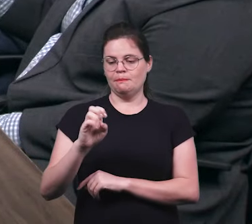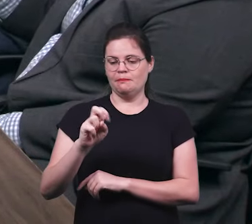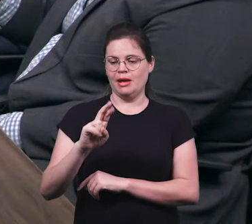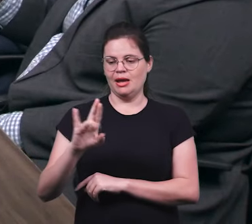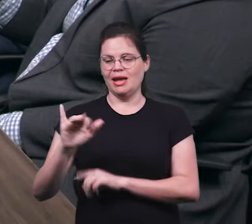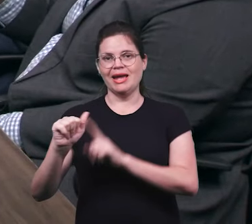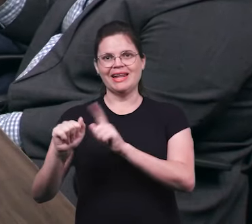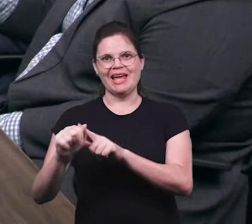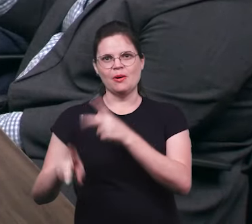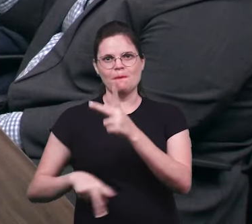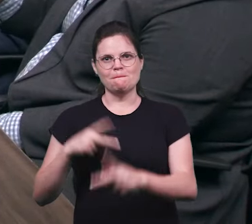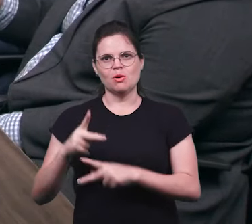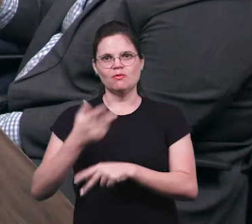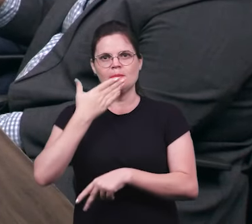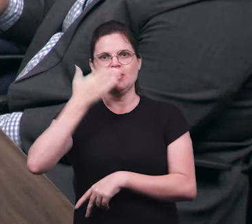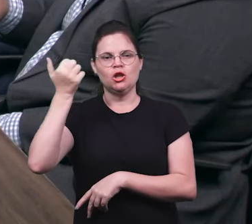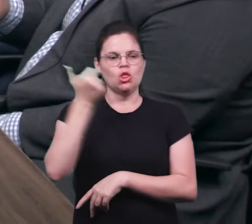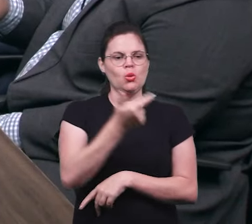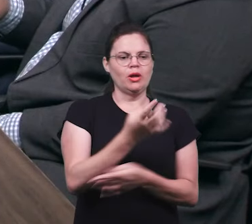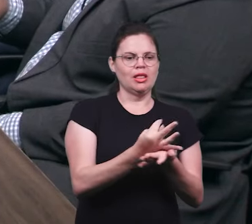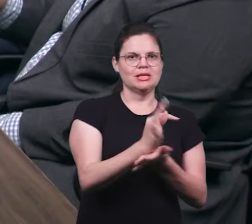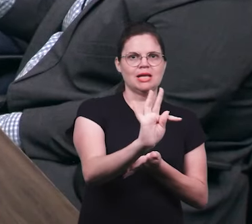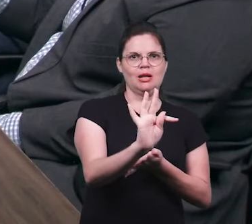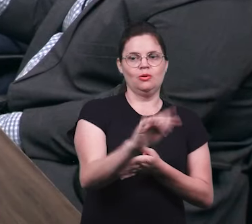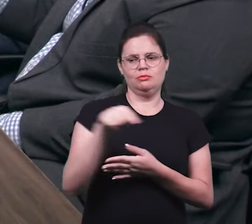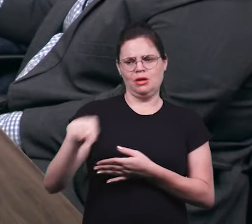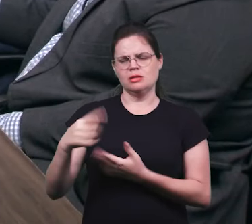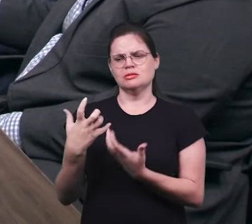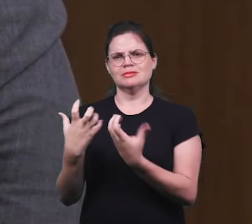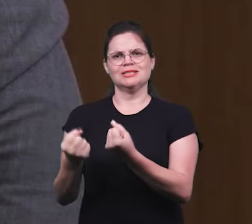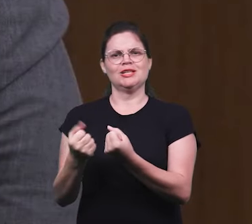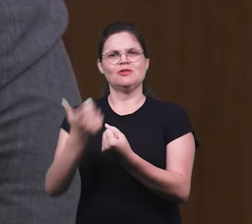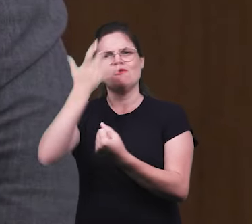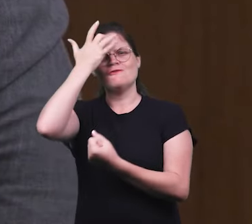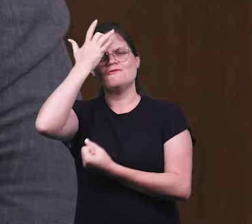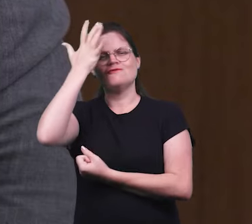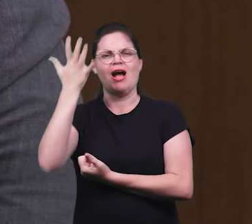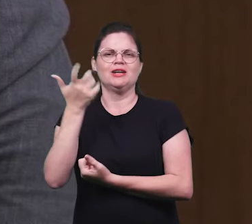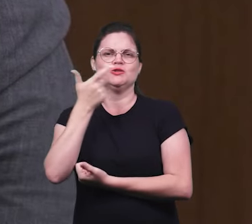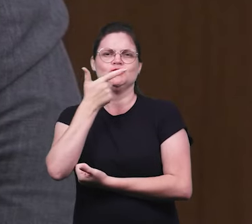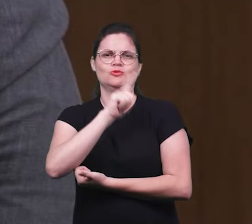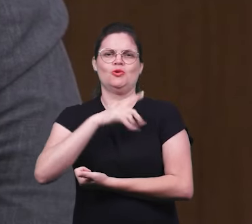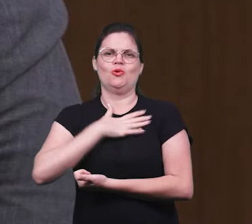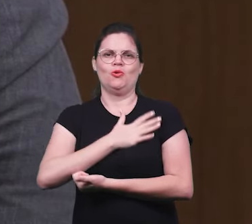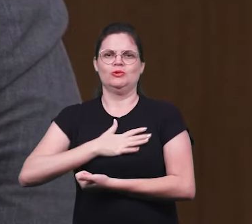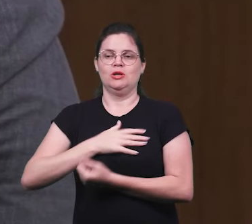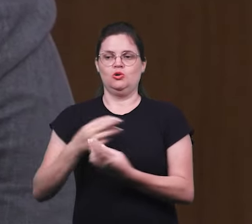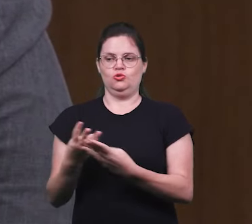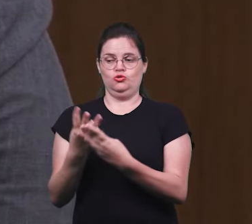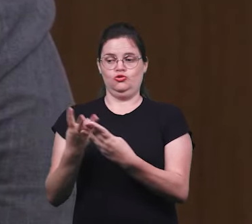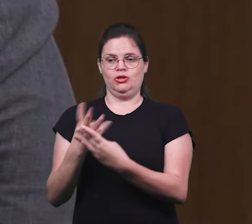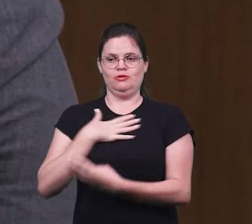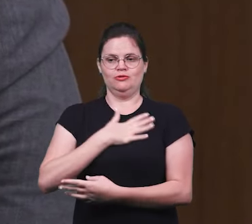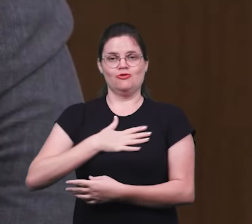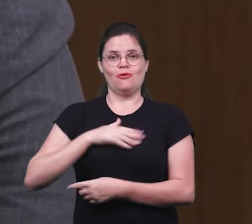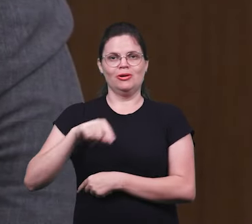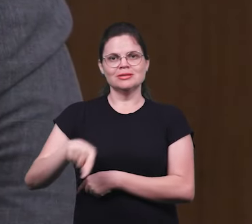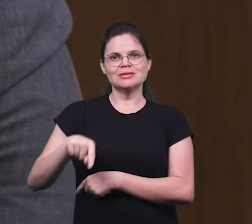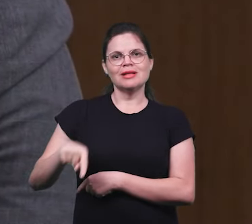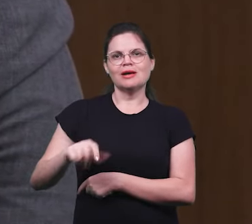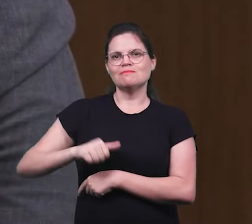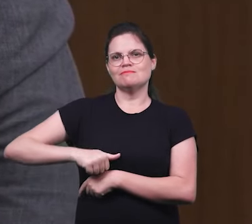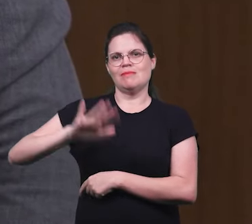foram mais nobres do que os que estavam em Tessalônica, porque receberam de bom grado a palavra do Senhor. Os judeus. Os judeus, exatamente.